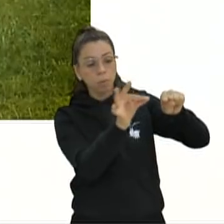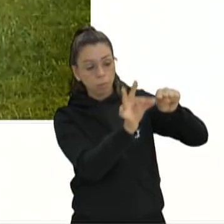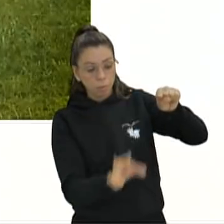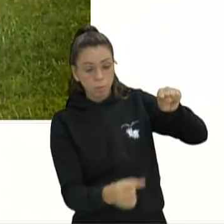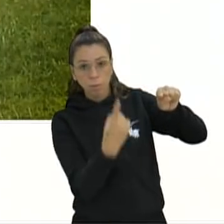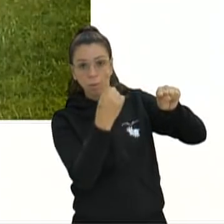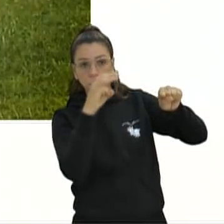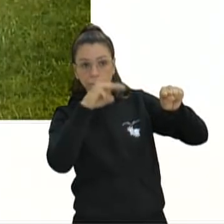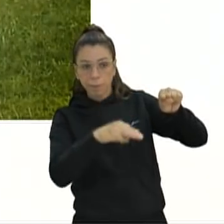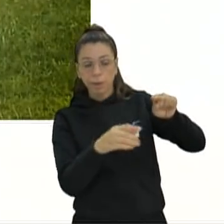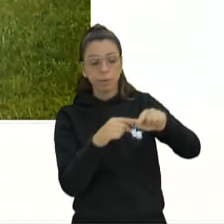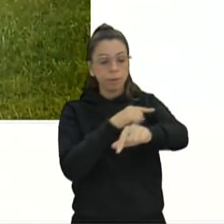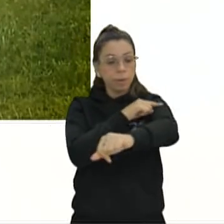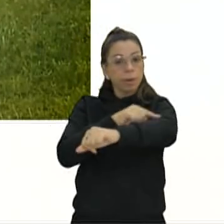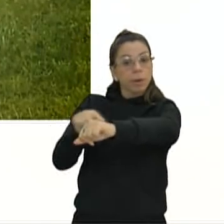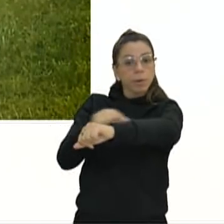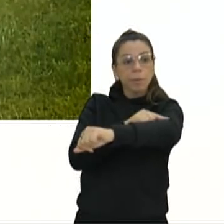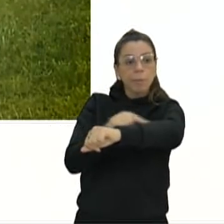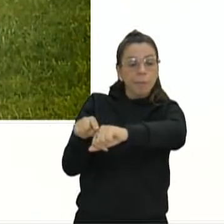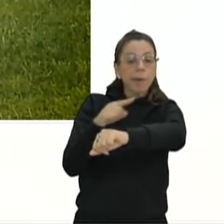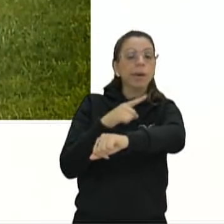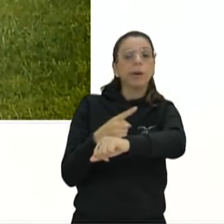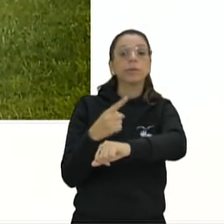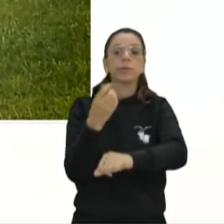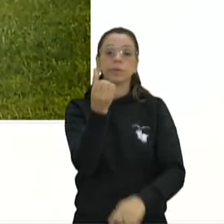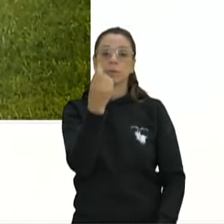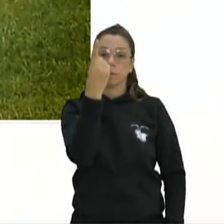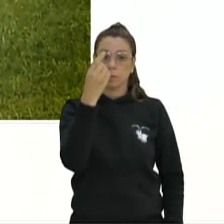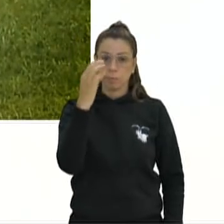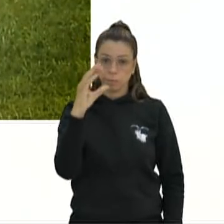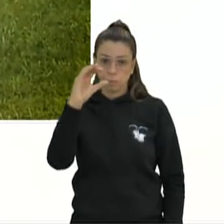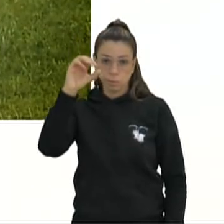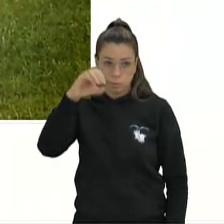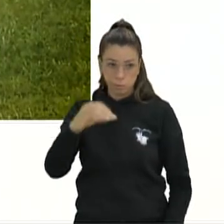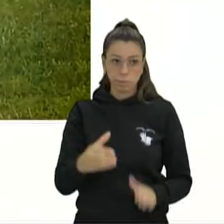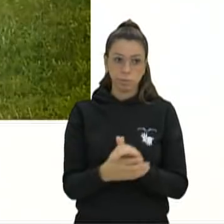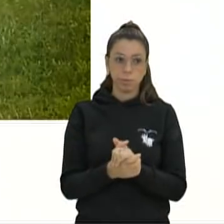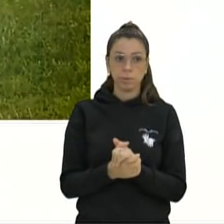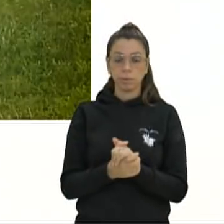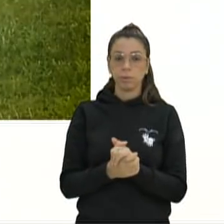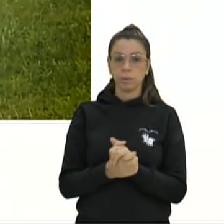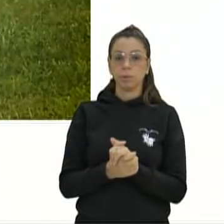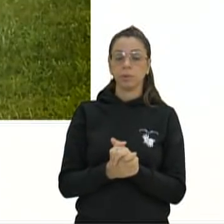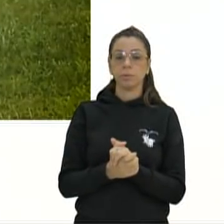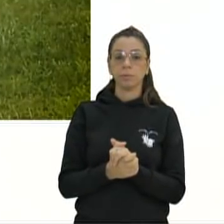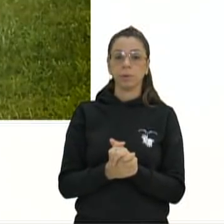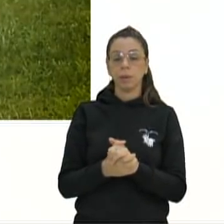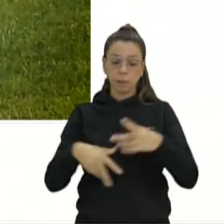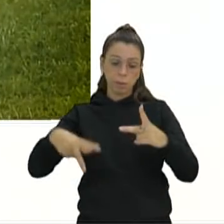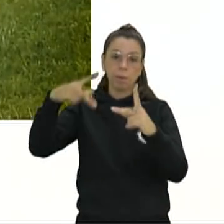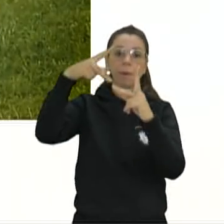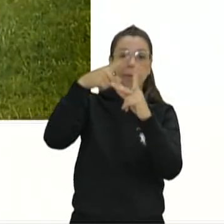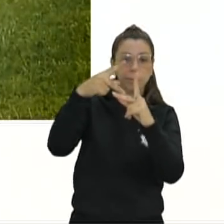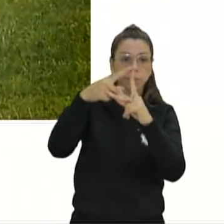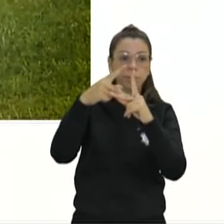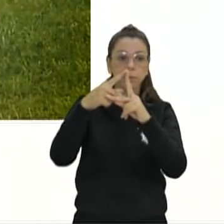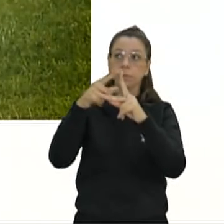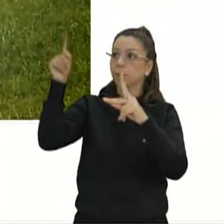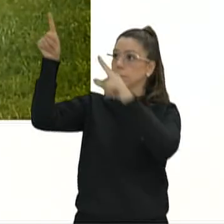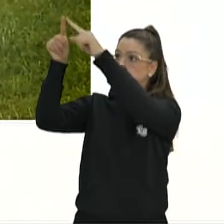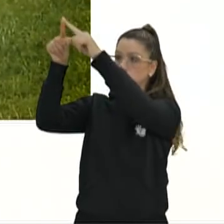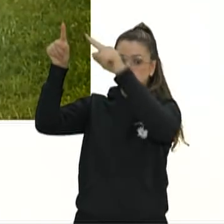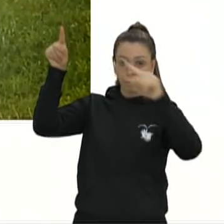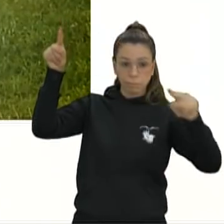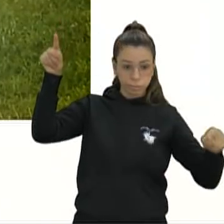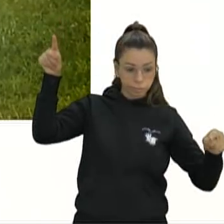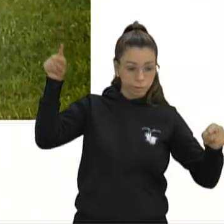aproximadamente 61 centímetros. Por semelhança de triângulos, nós dizemos que esse lado está para esse, X está para 1, assim como 20, que é o